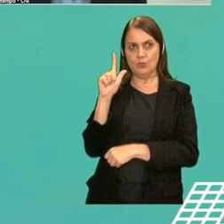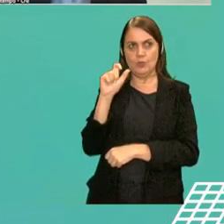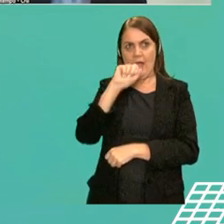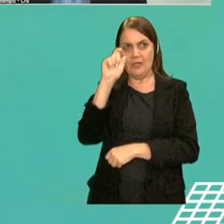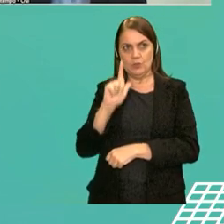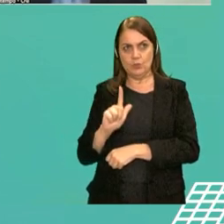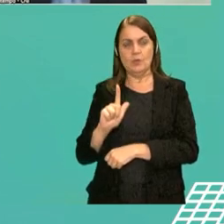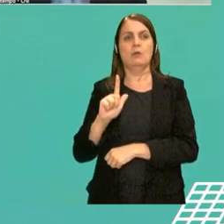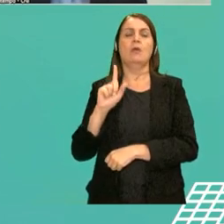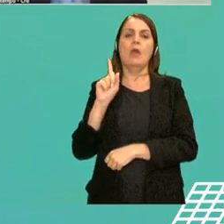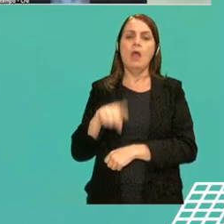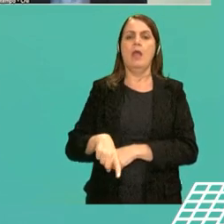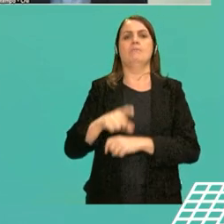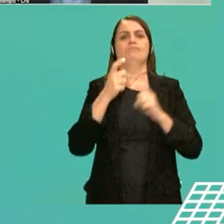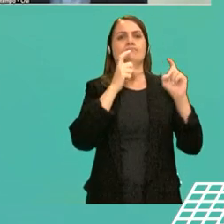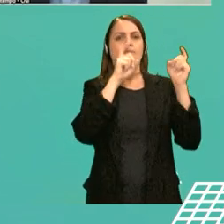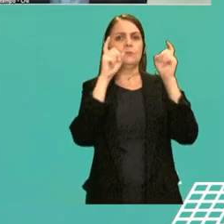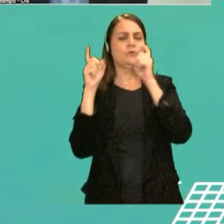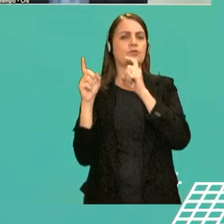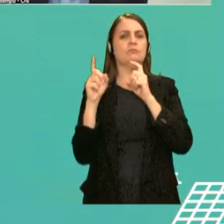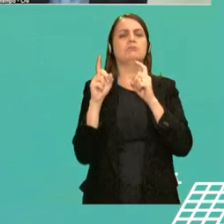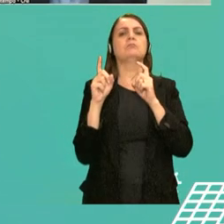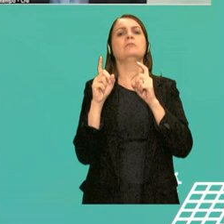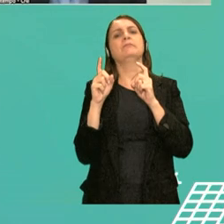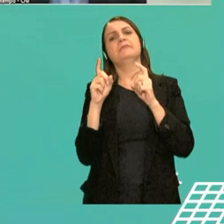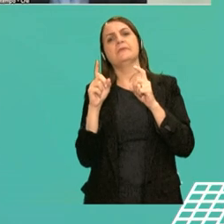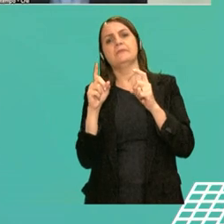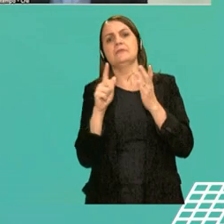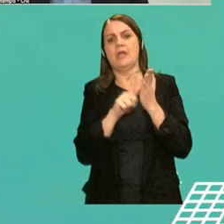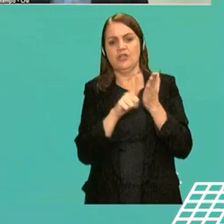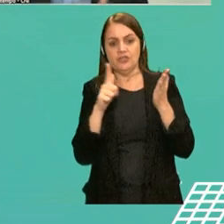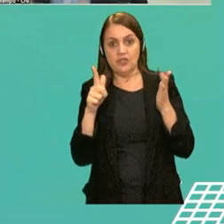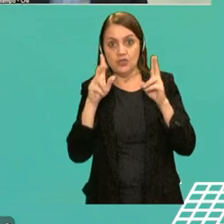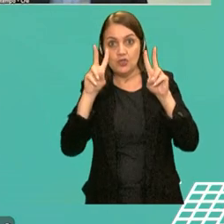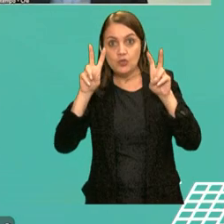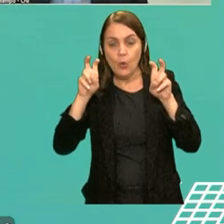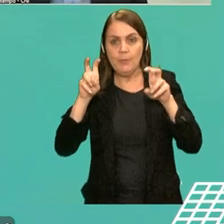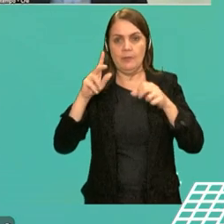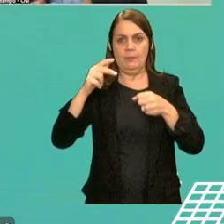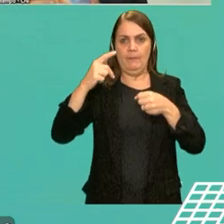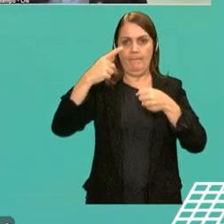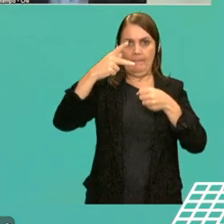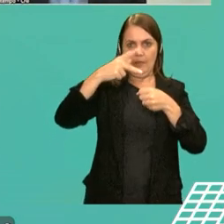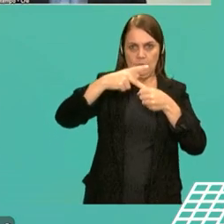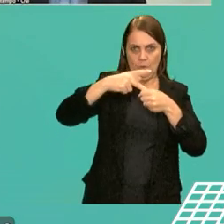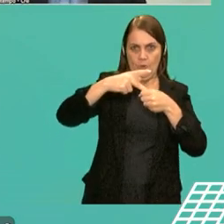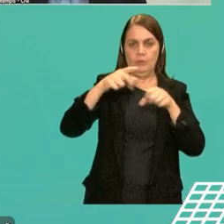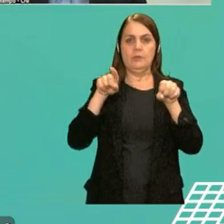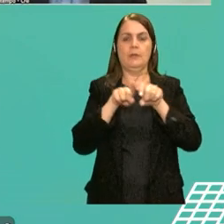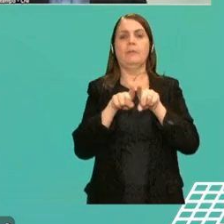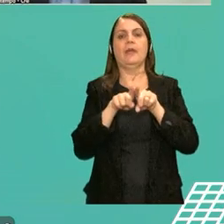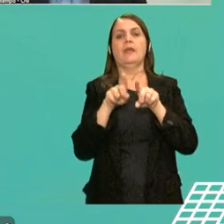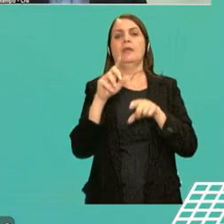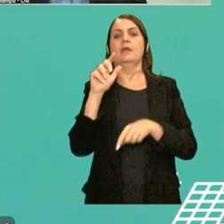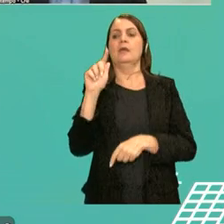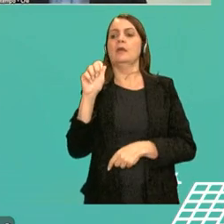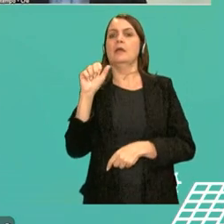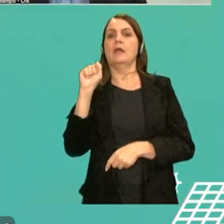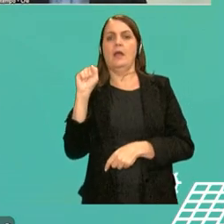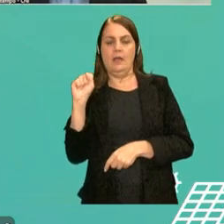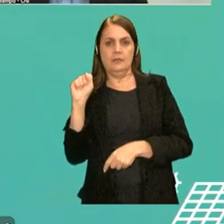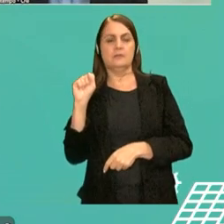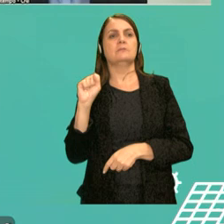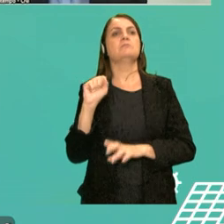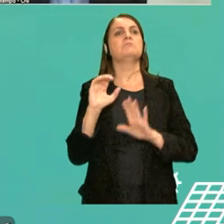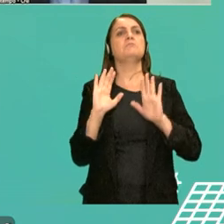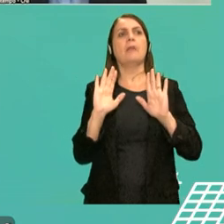de petróleo e gás, mas é uma agenda ainda que se encontra cara, mas que a CNI enxerga também aí